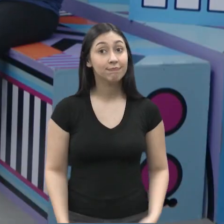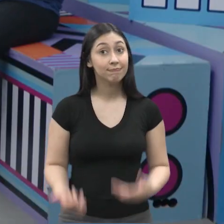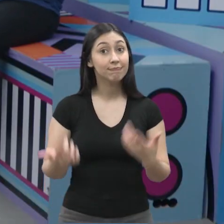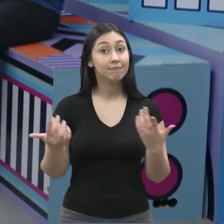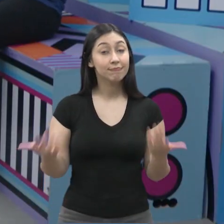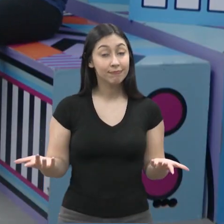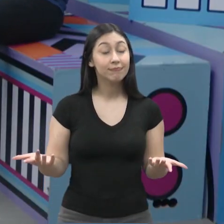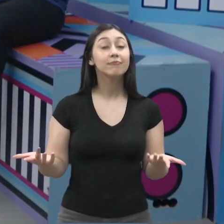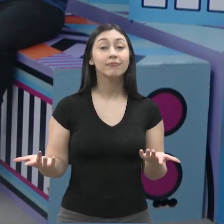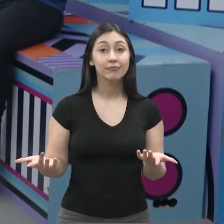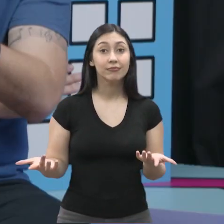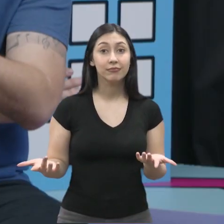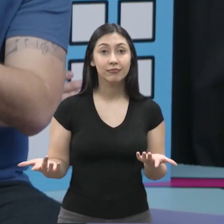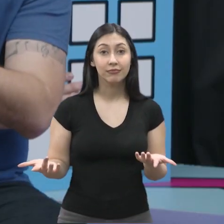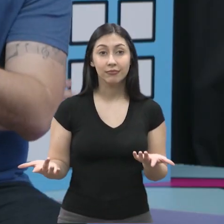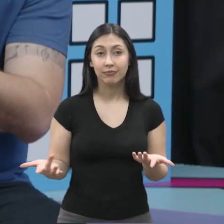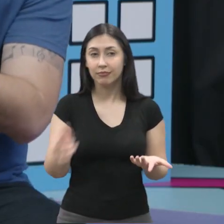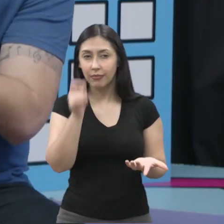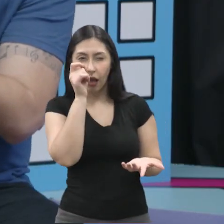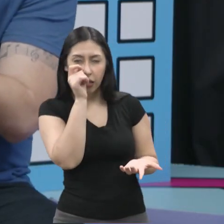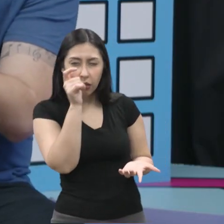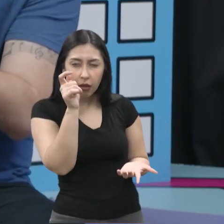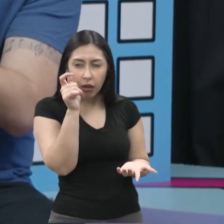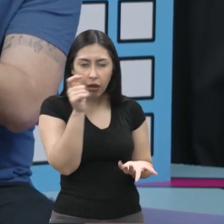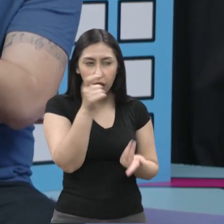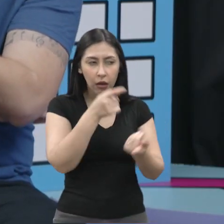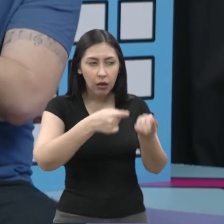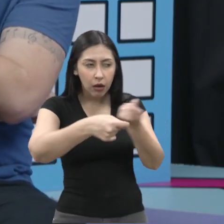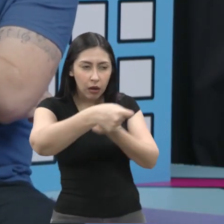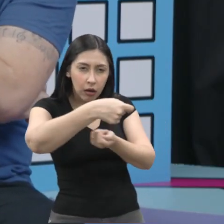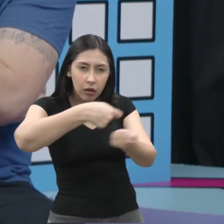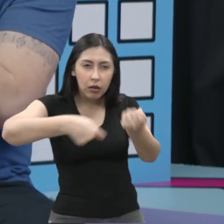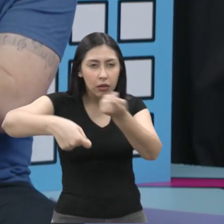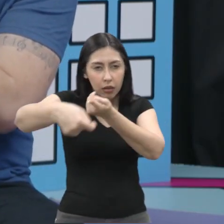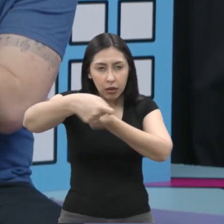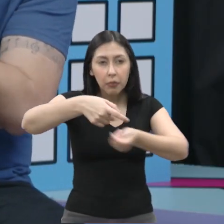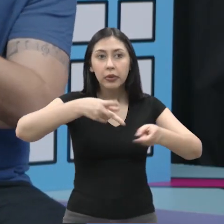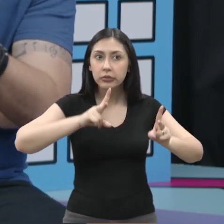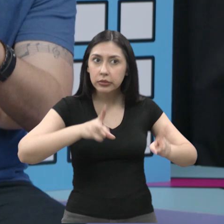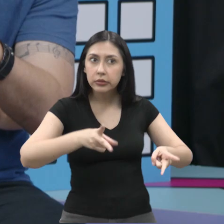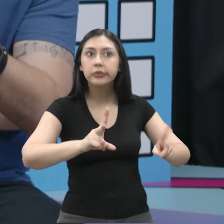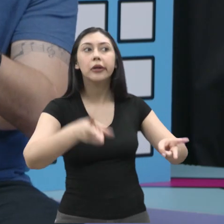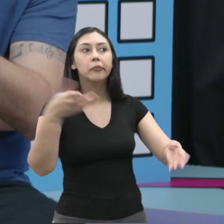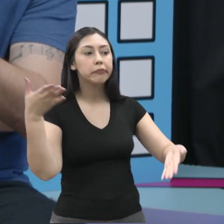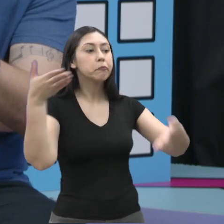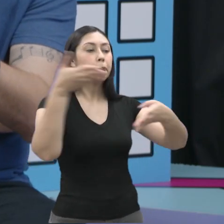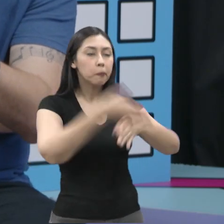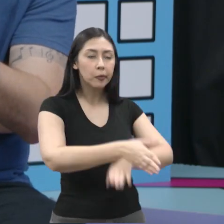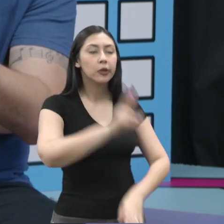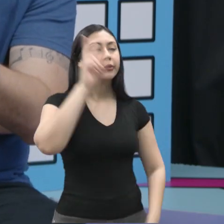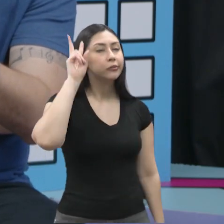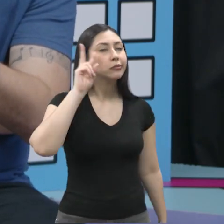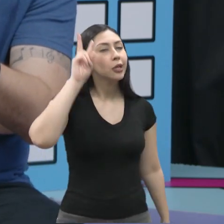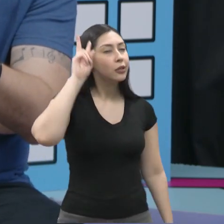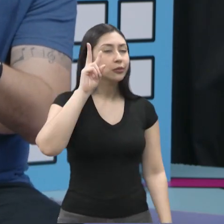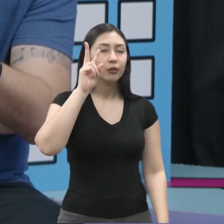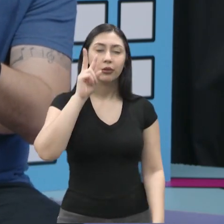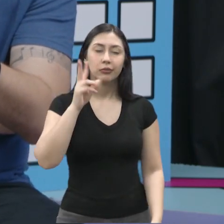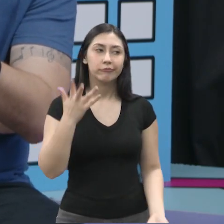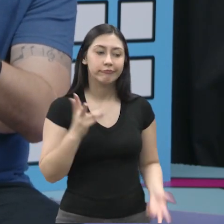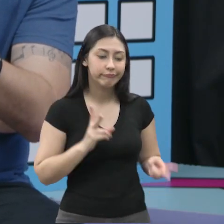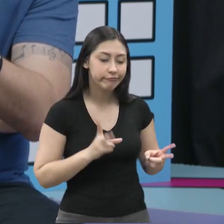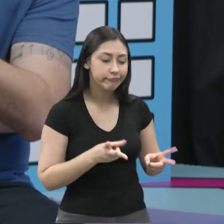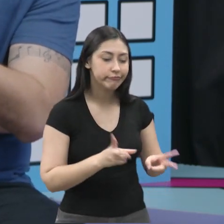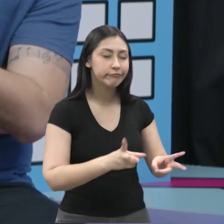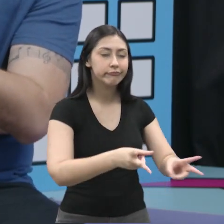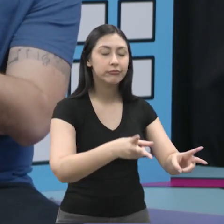Pois é, né? Os interesses econômicos sempre ali, ao redor da nossa Exatamente. história, desde sempre e talvez até para sempre,